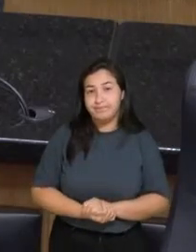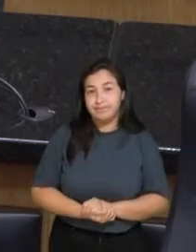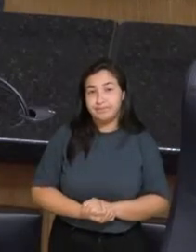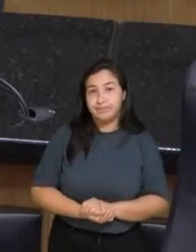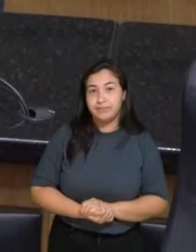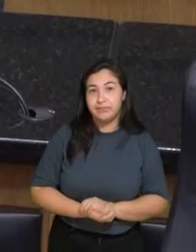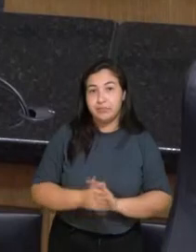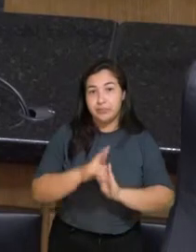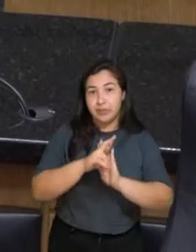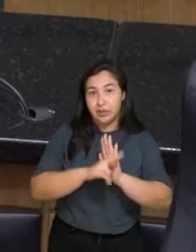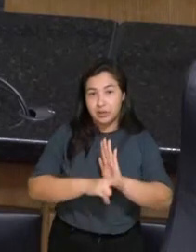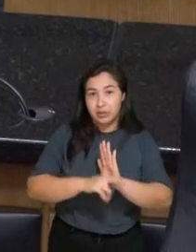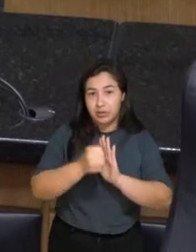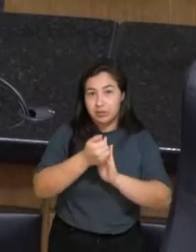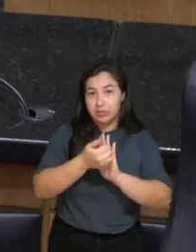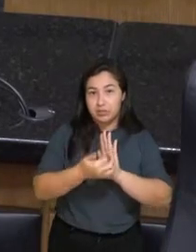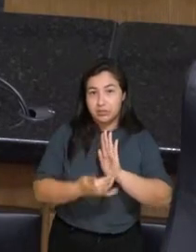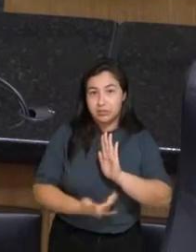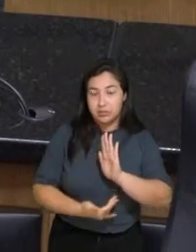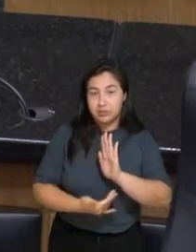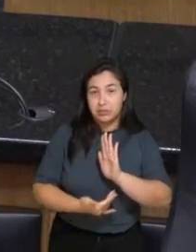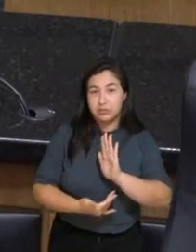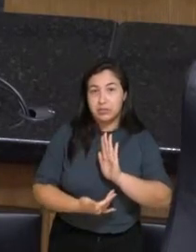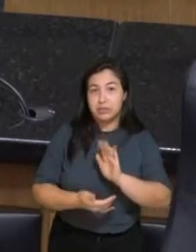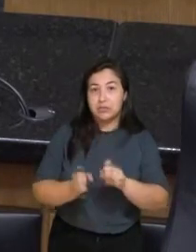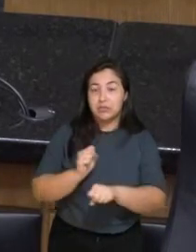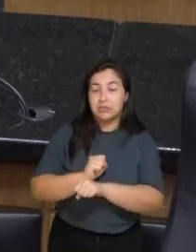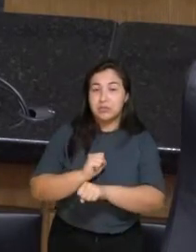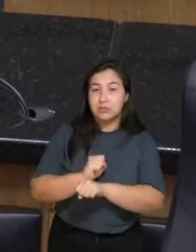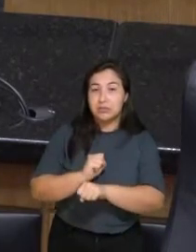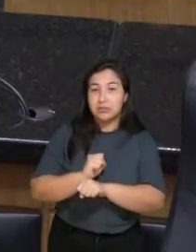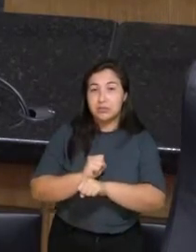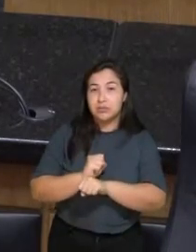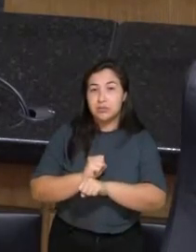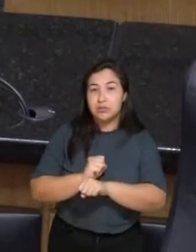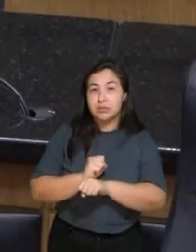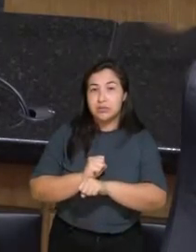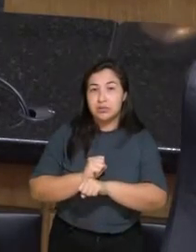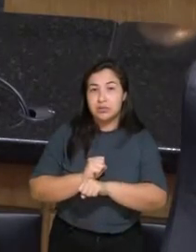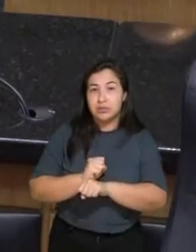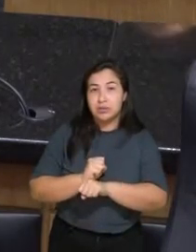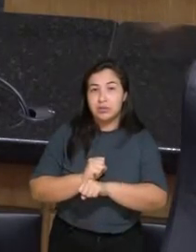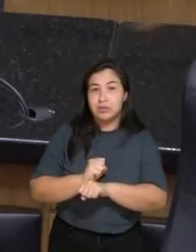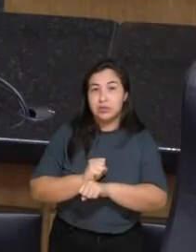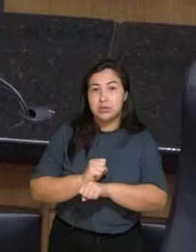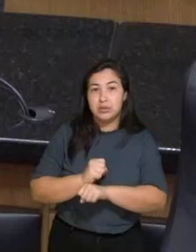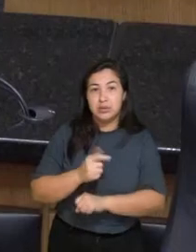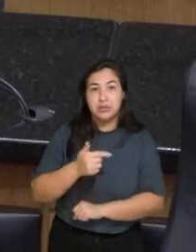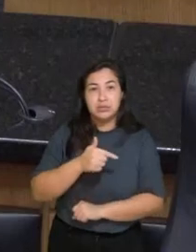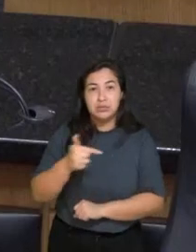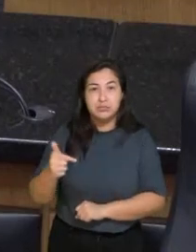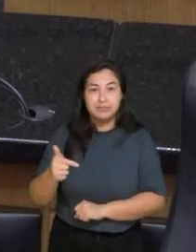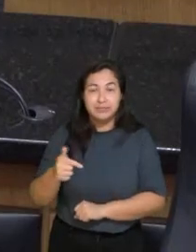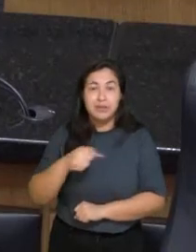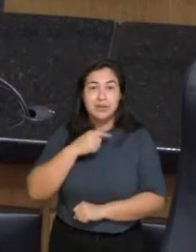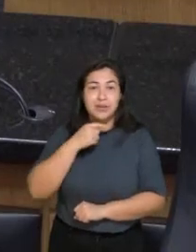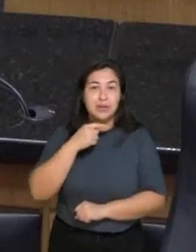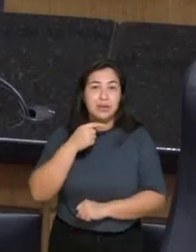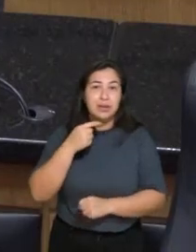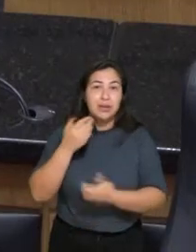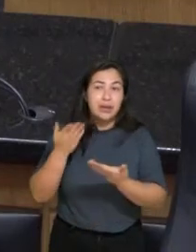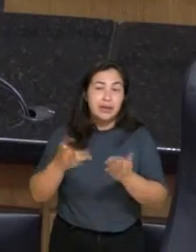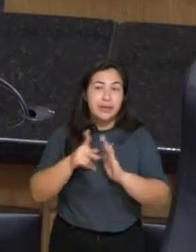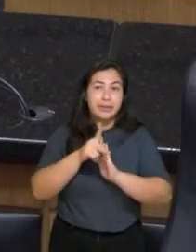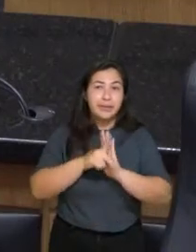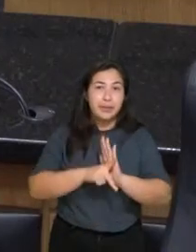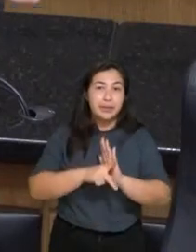relatando daquela forma e aguardando, inclusive, a possibilidade, não haverá necessidade, acredito eu, de que aquele projeto